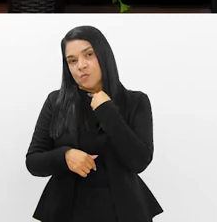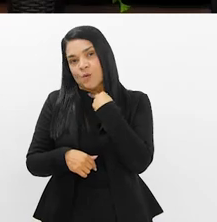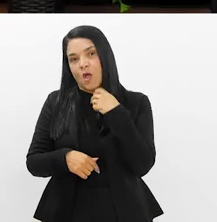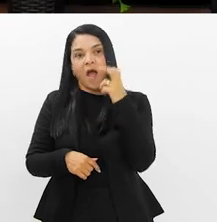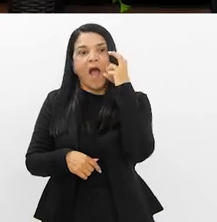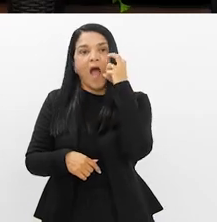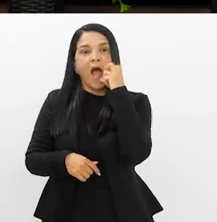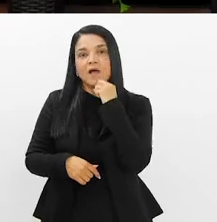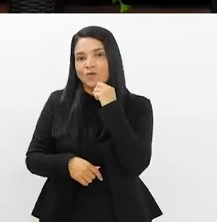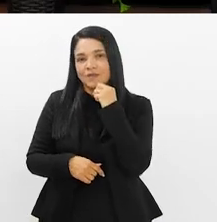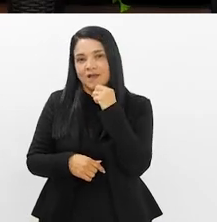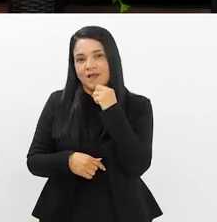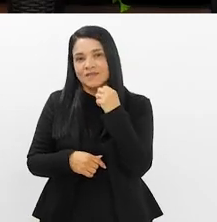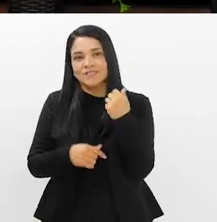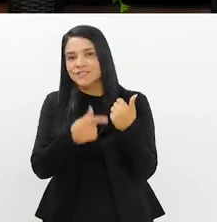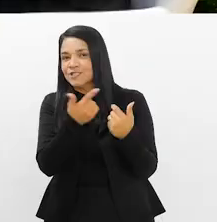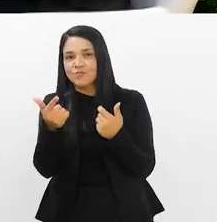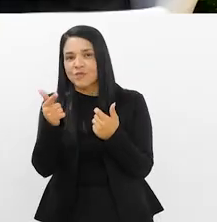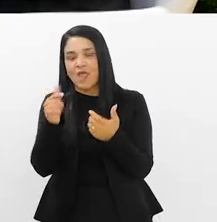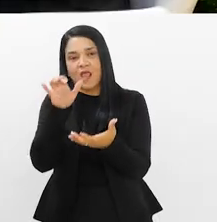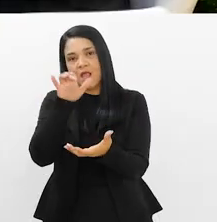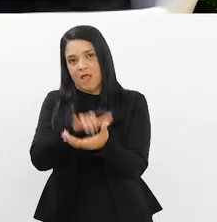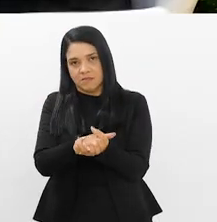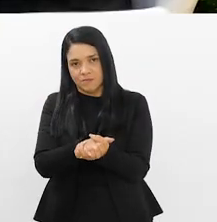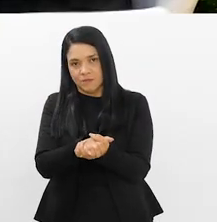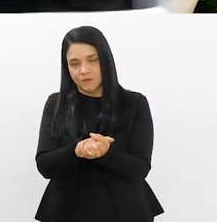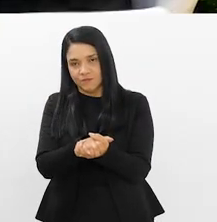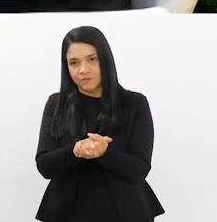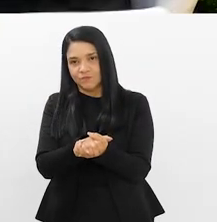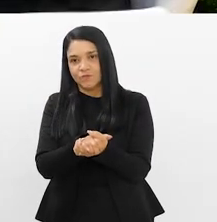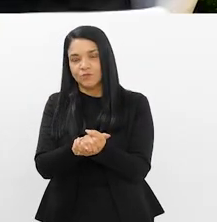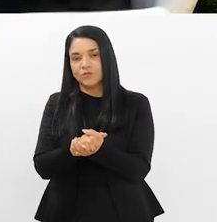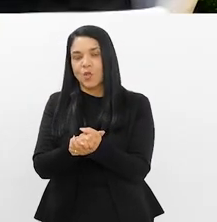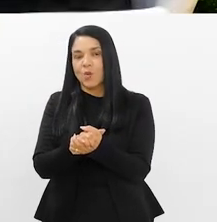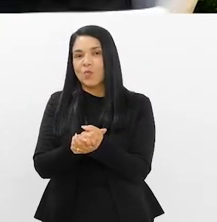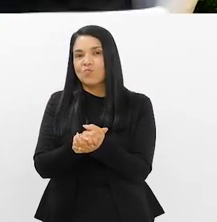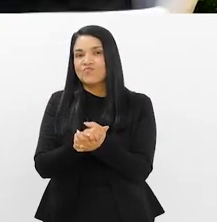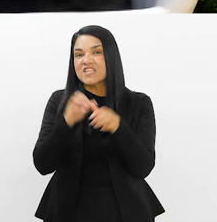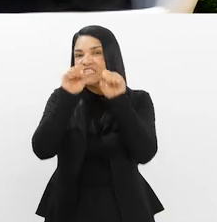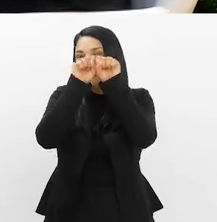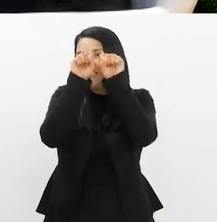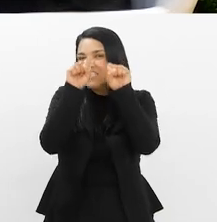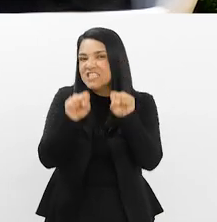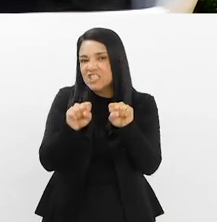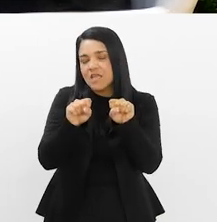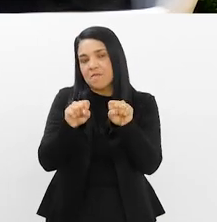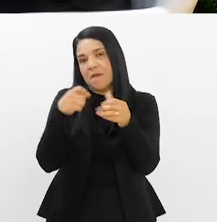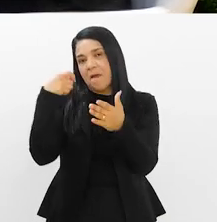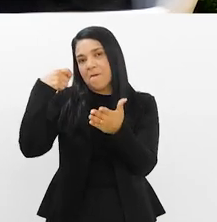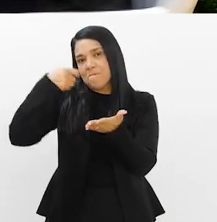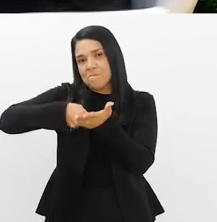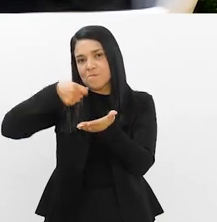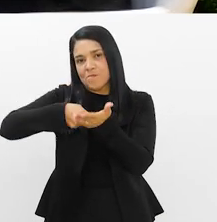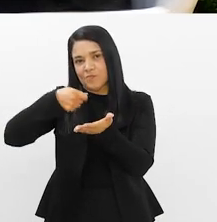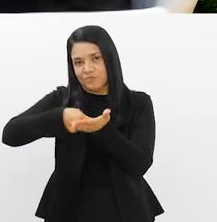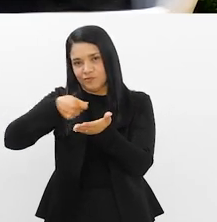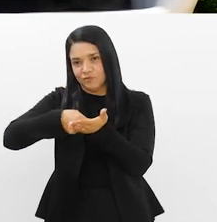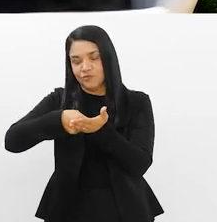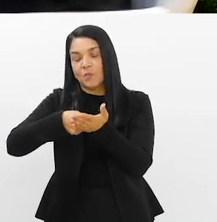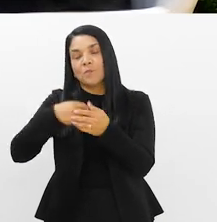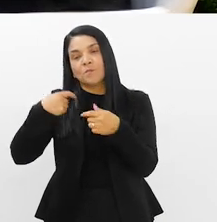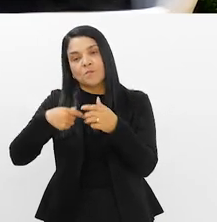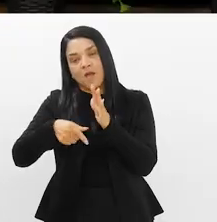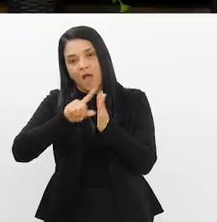casada. Então a gente tem aí uma sequência mecânica imposta que... Primeiro